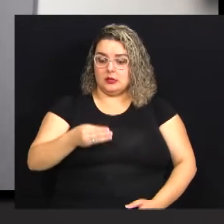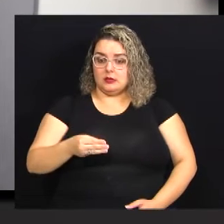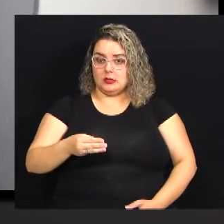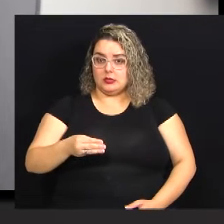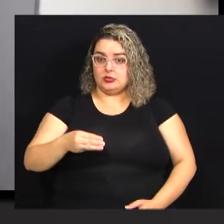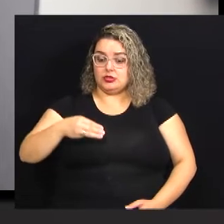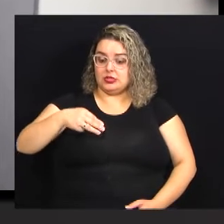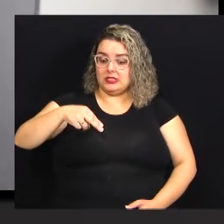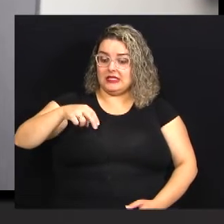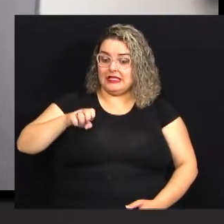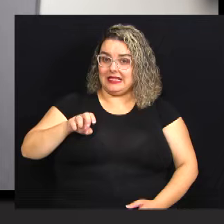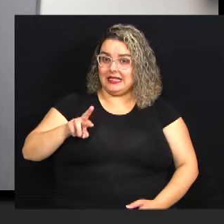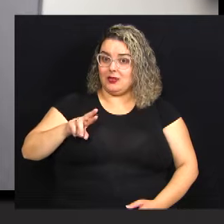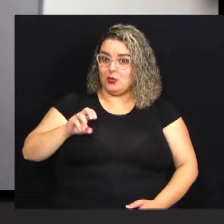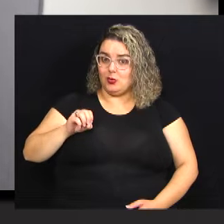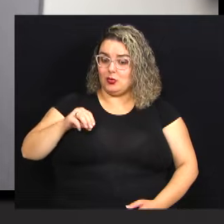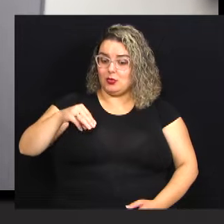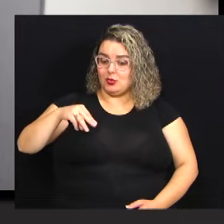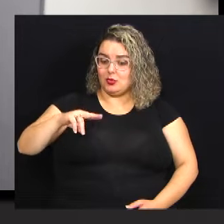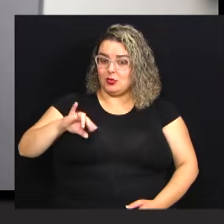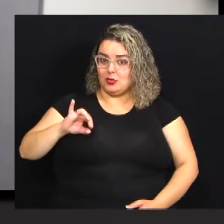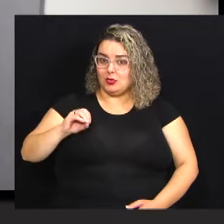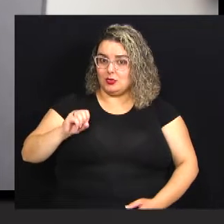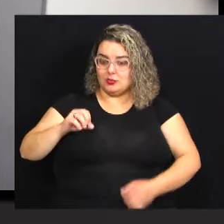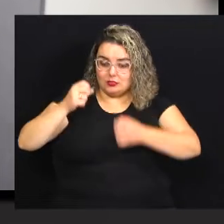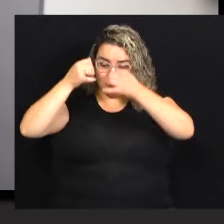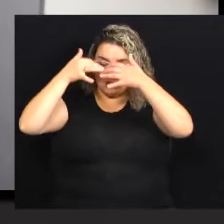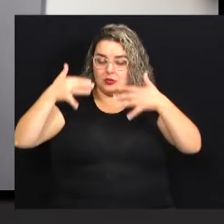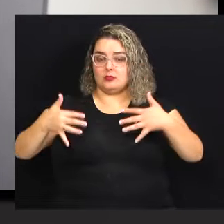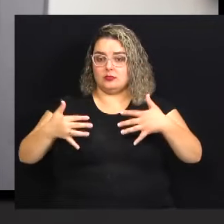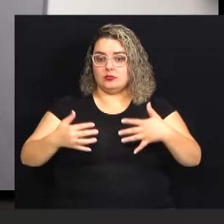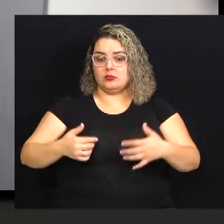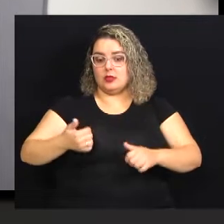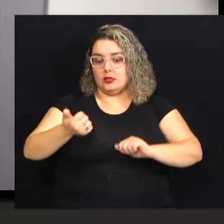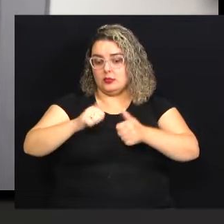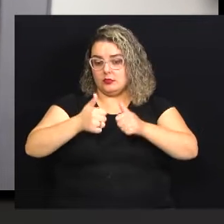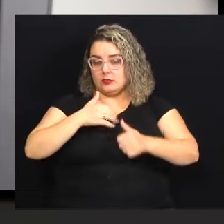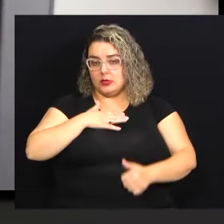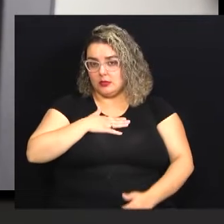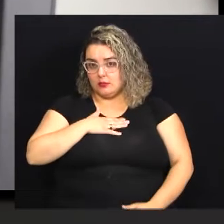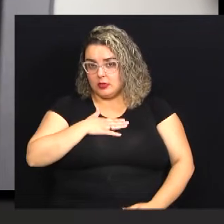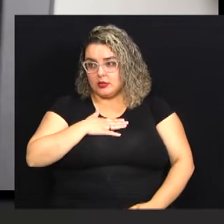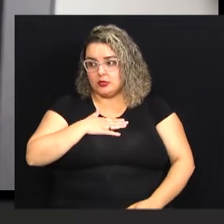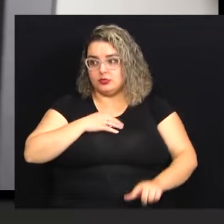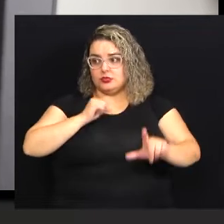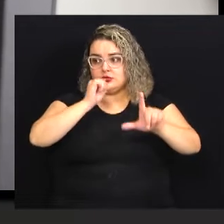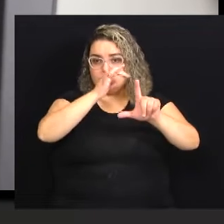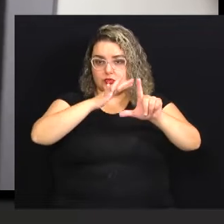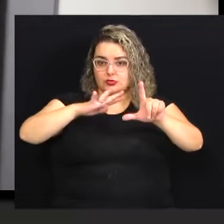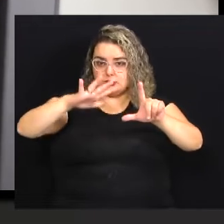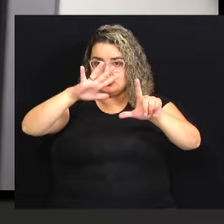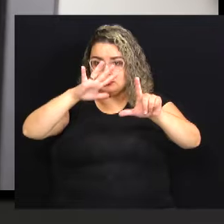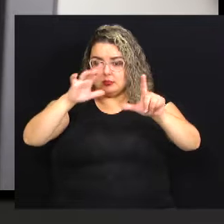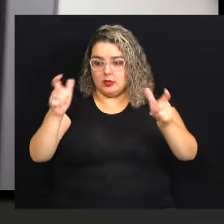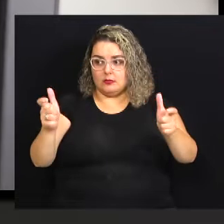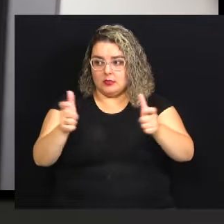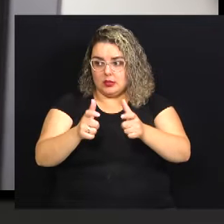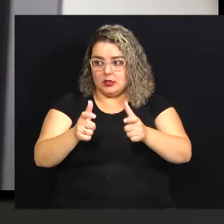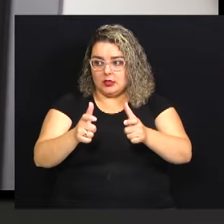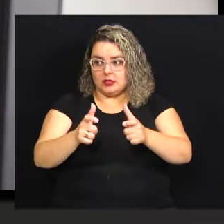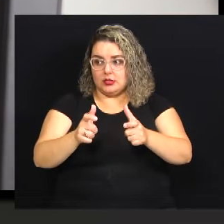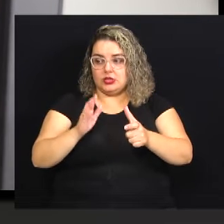neurônios é muito para eu, numa avaliação, numa imagem reduzida,